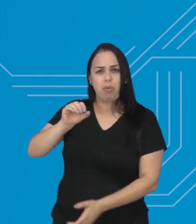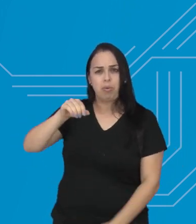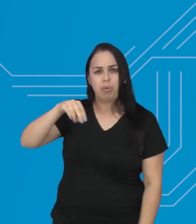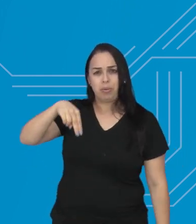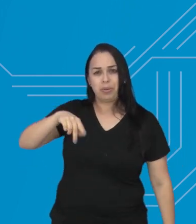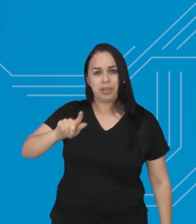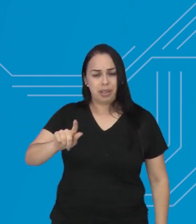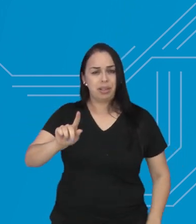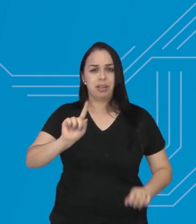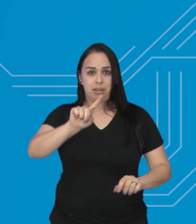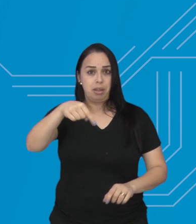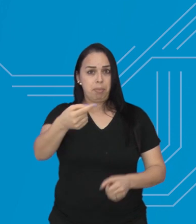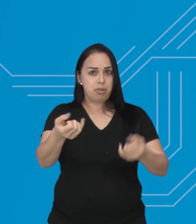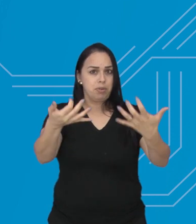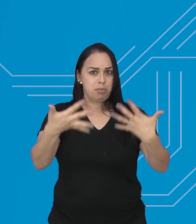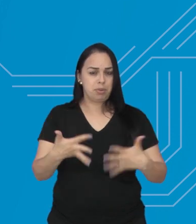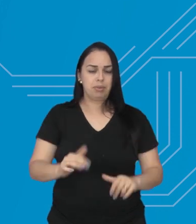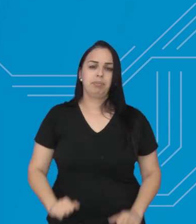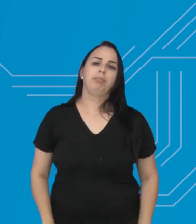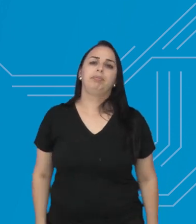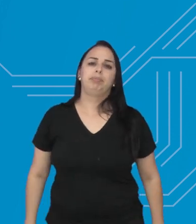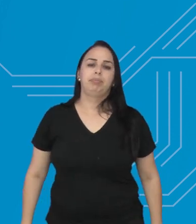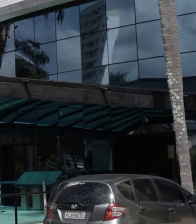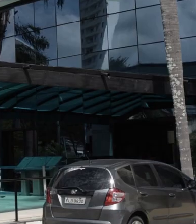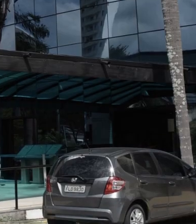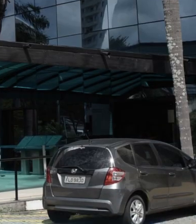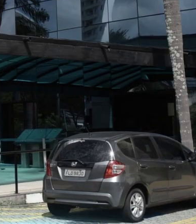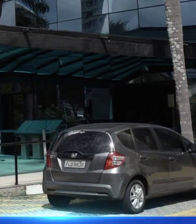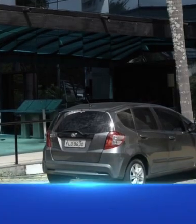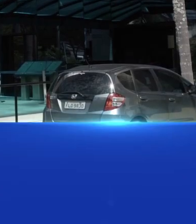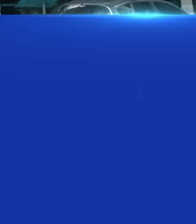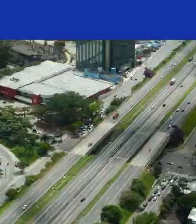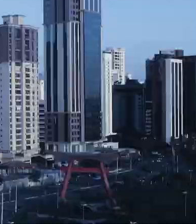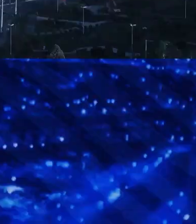da cidade. Daqui a pouco, eu conto os detalhes.